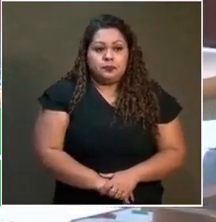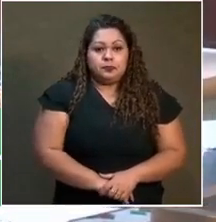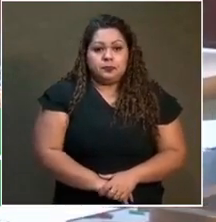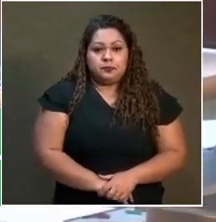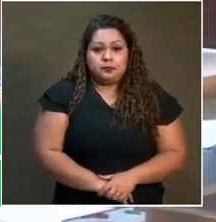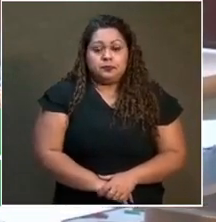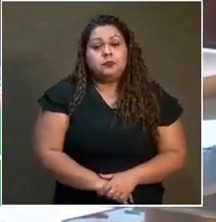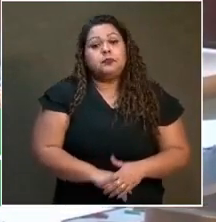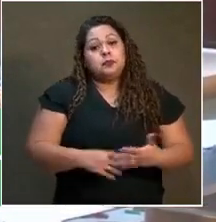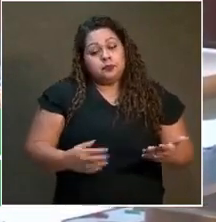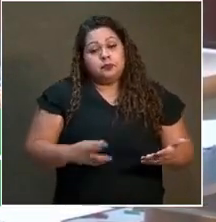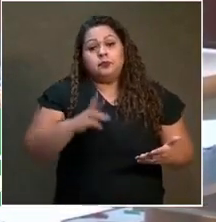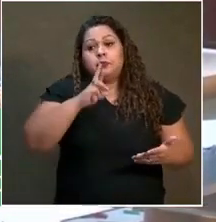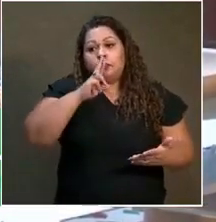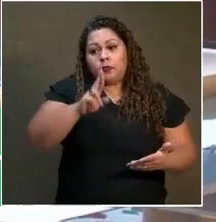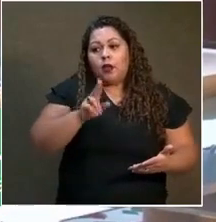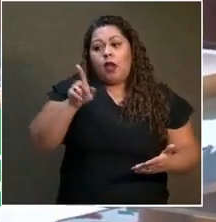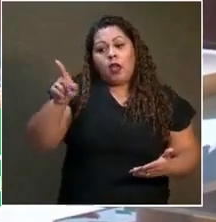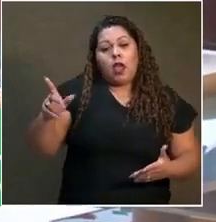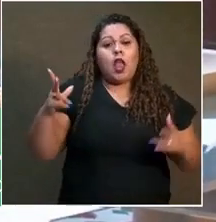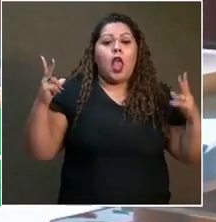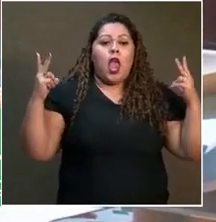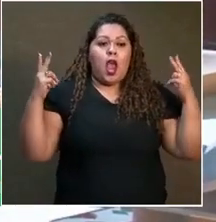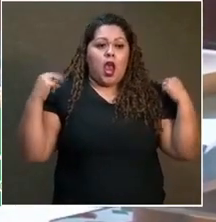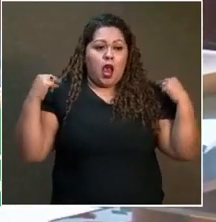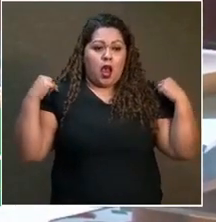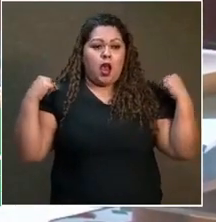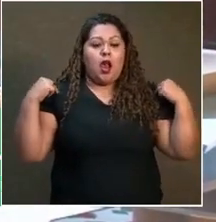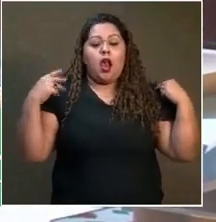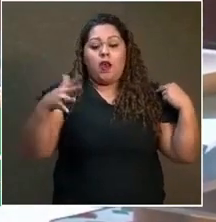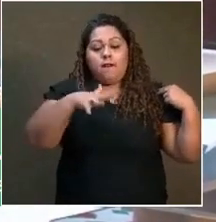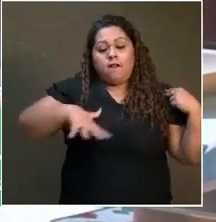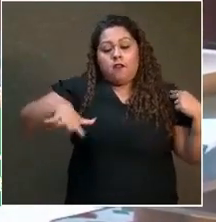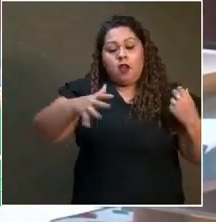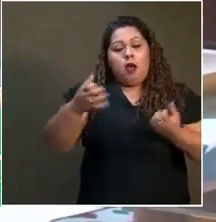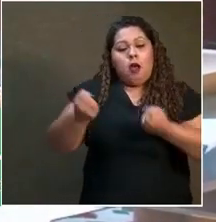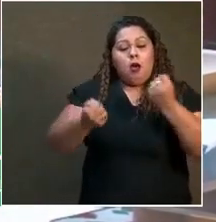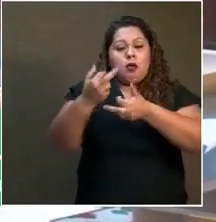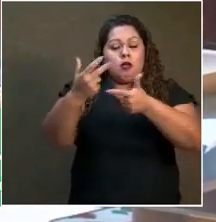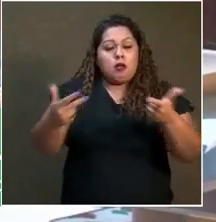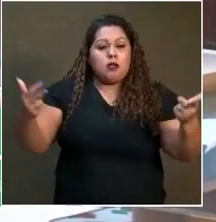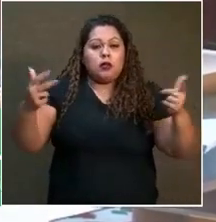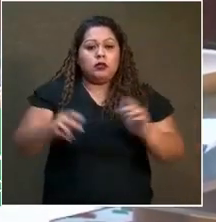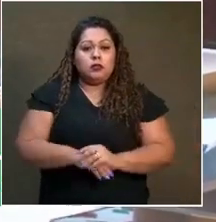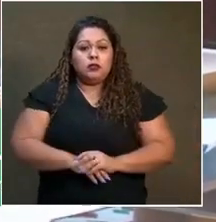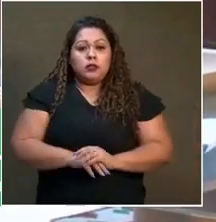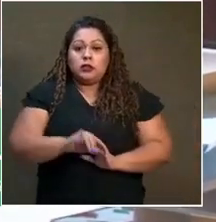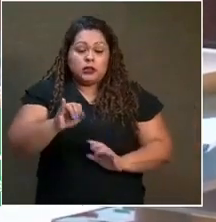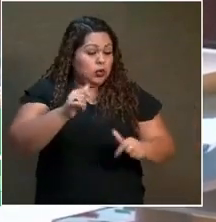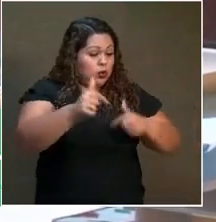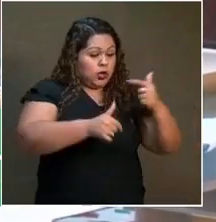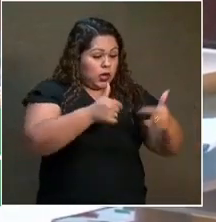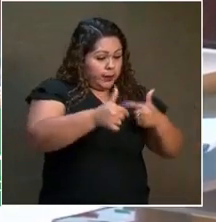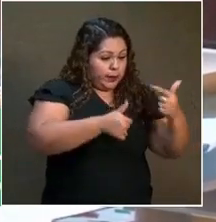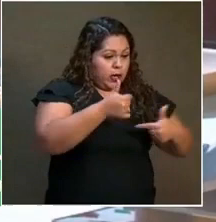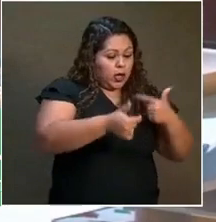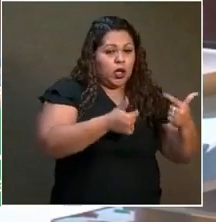Respondeu que era motorista e ficava no setor de transporte enquanto não estava no emprego de